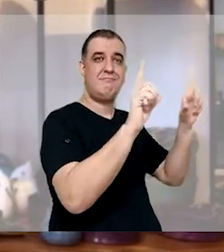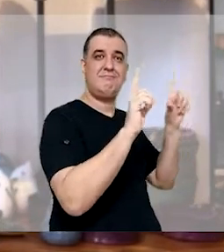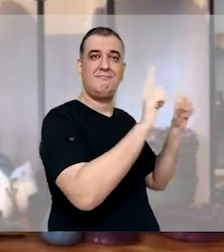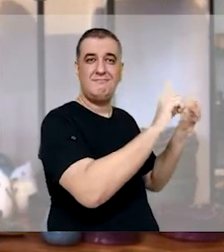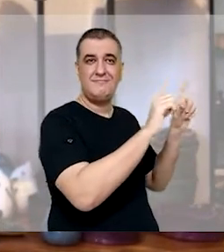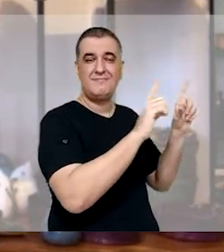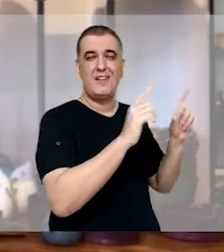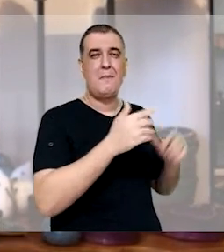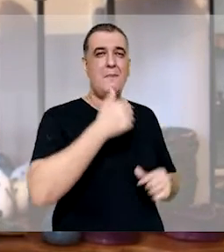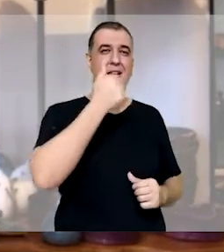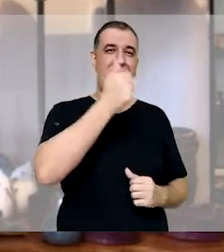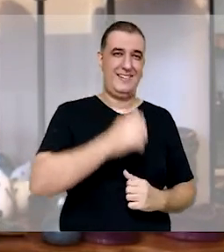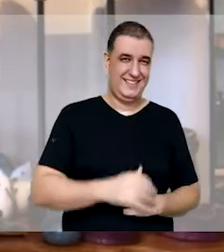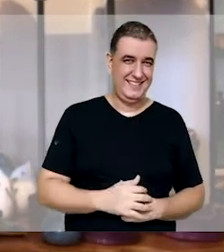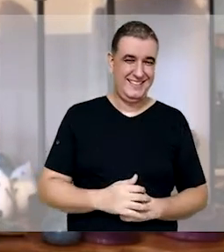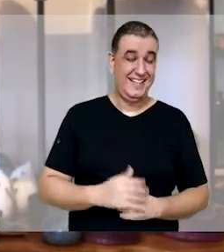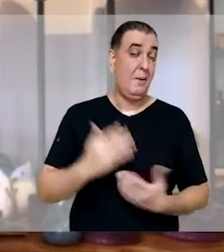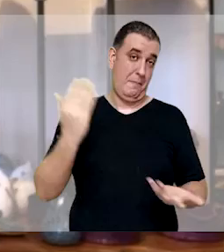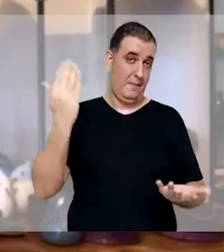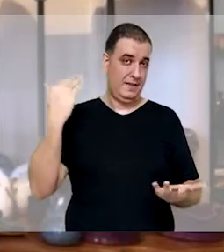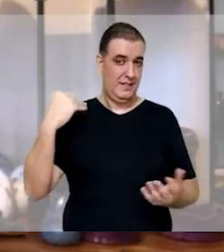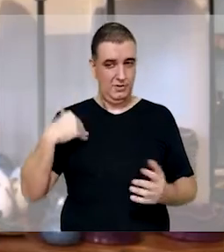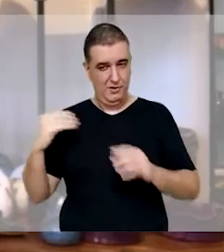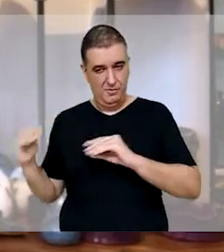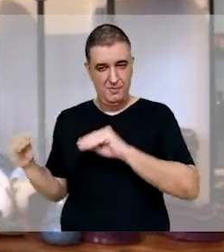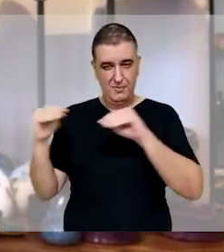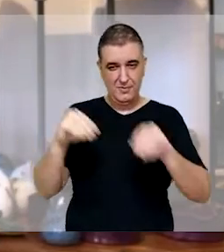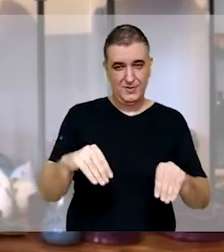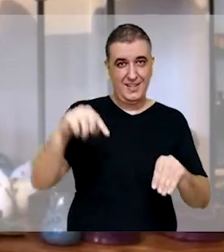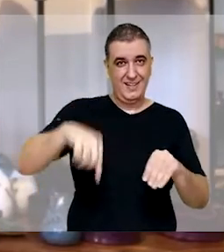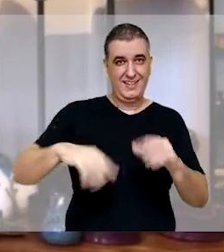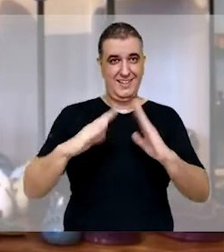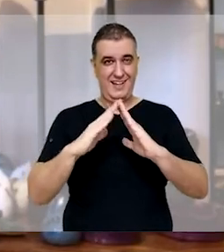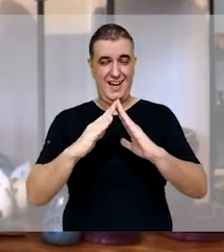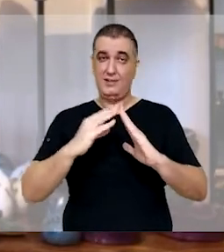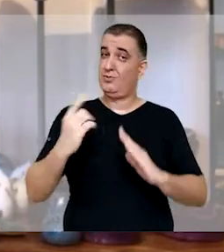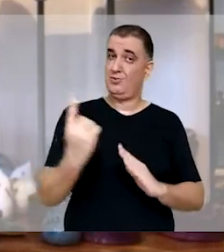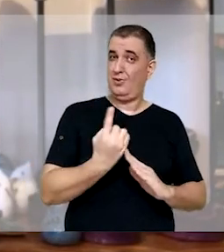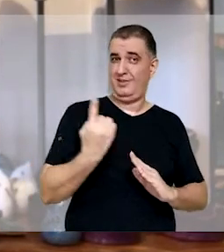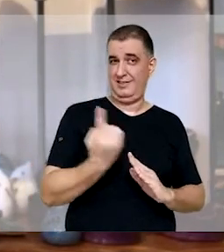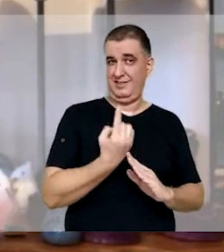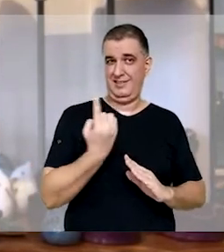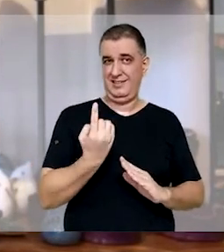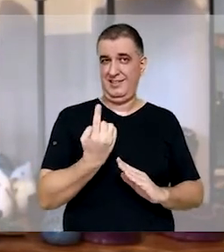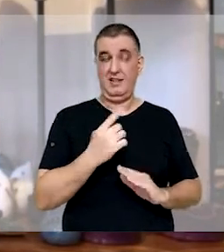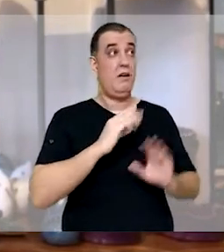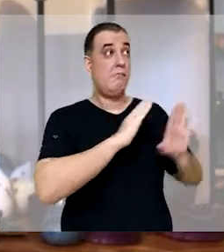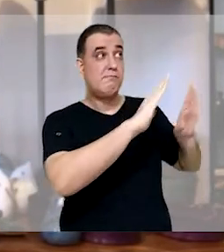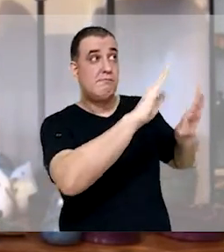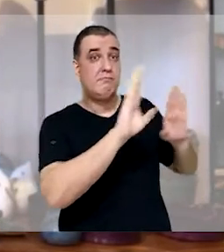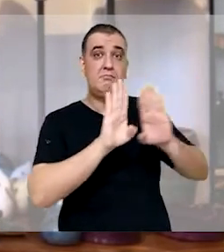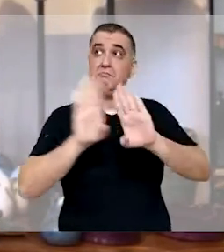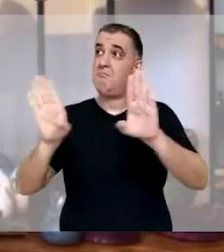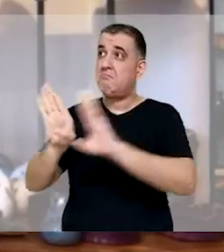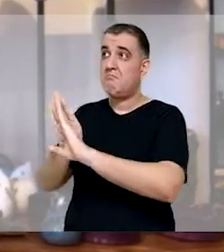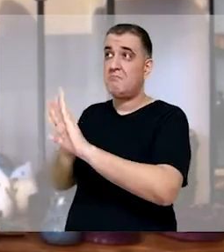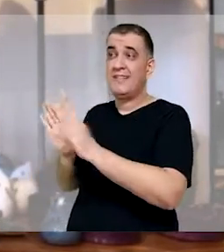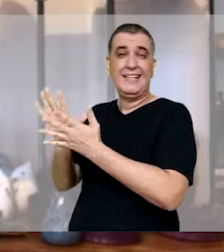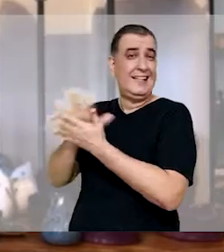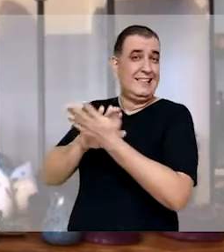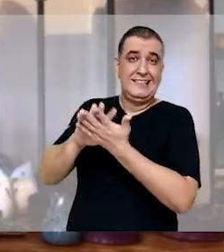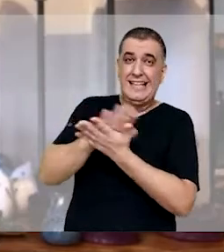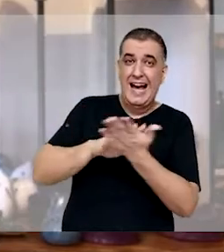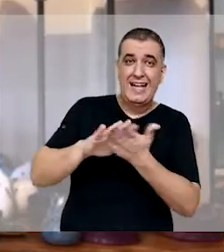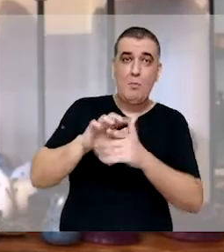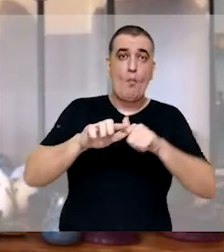independência pessoal. Foi o momento que eu também vim para morar nessa casa sozinha, então as paredes eram todas brancas, não tinha absolutamente nada,